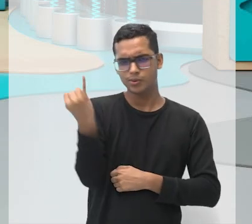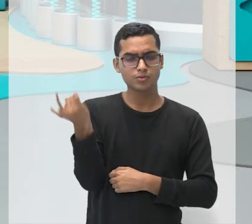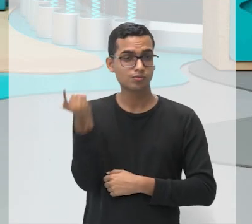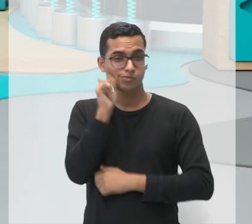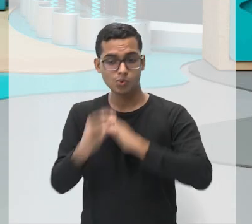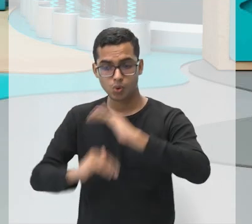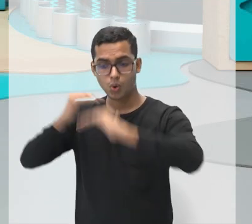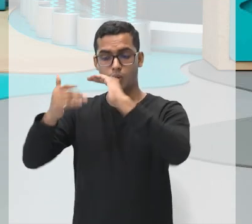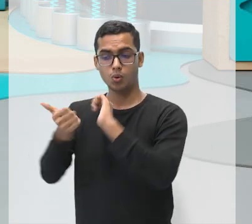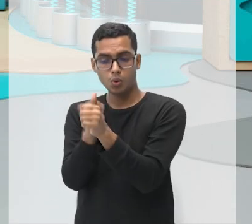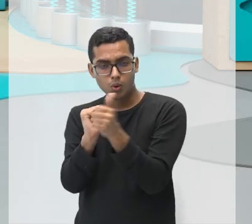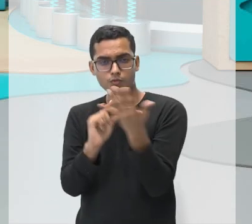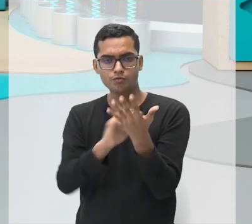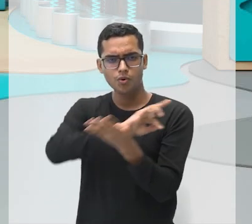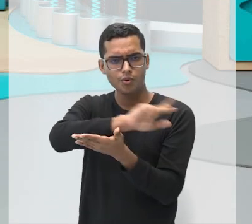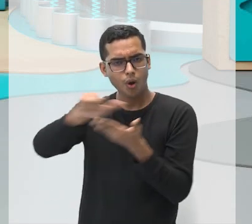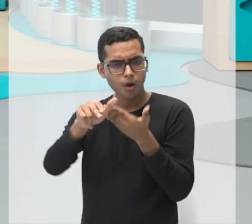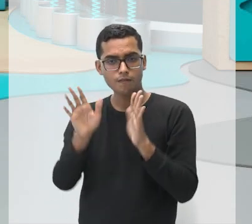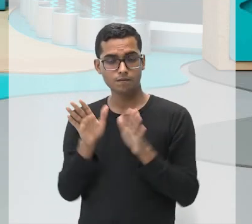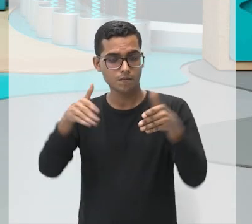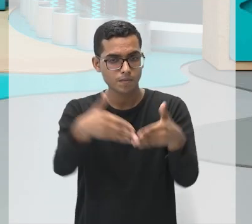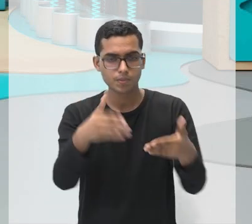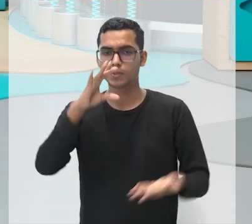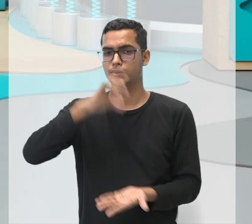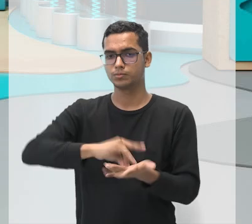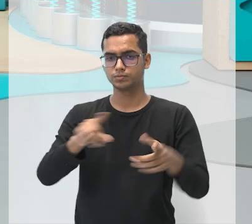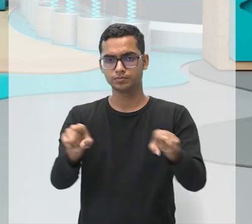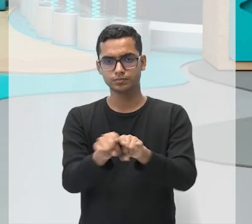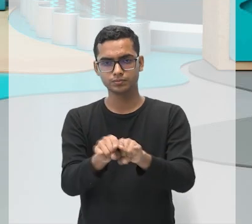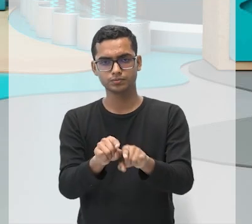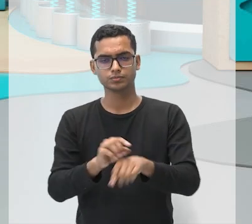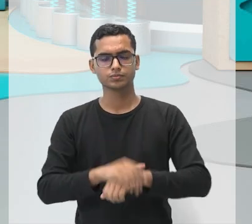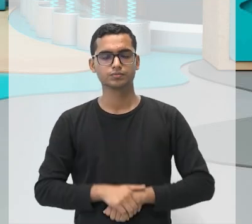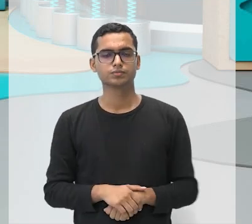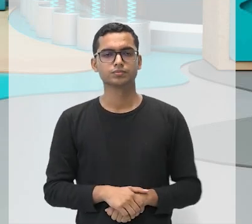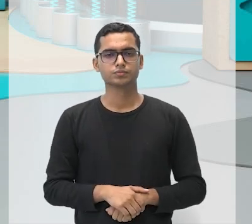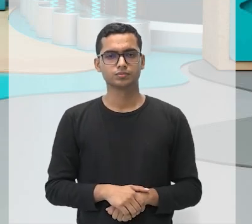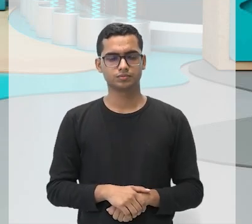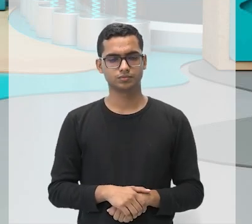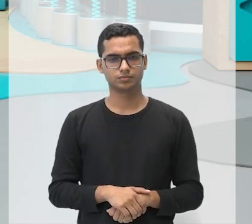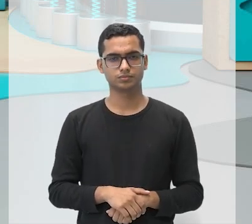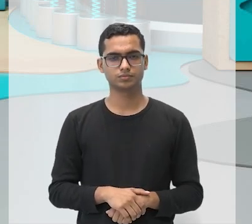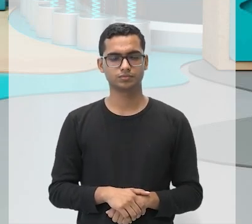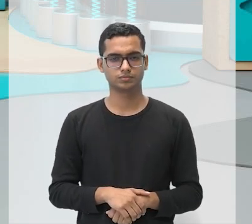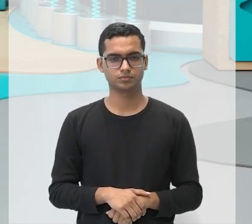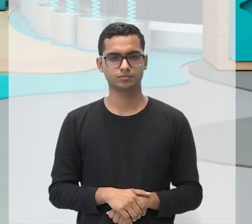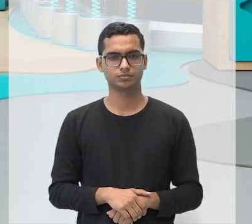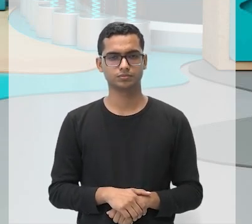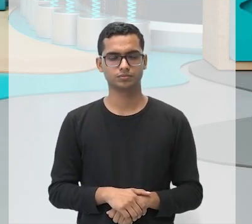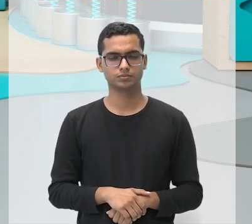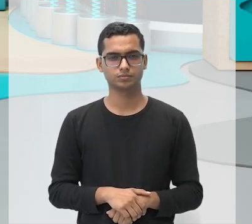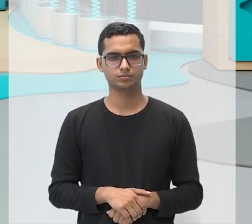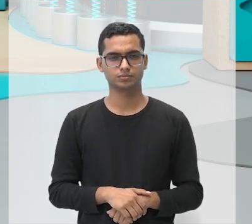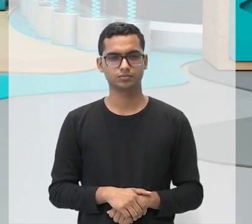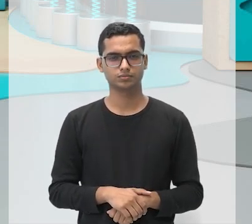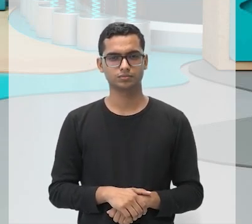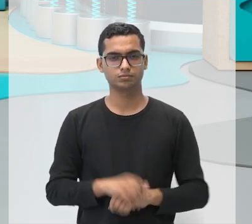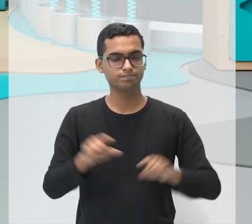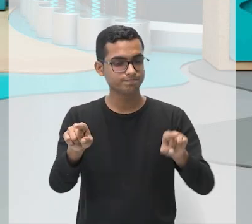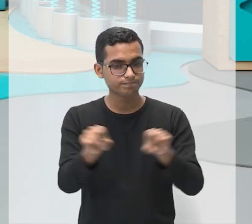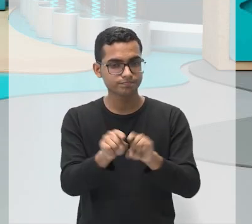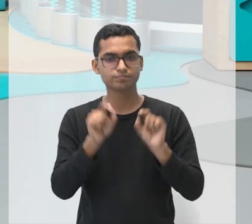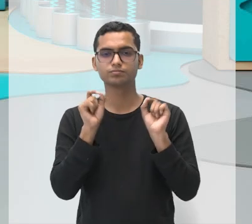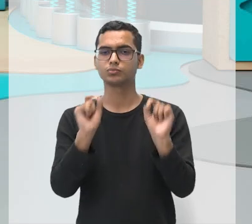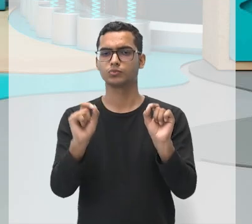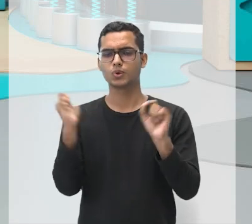só voltado para o esporte, para desenvolver as capacidades físicas, não só voltado para o esporte,